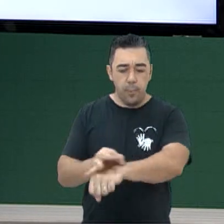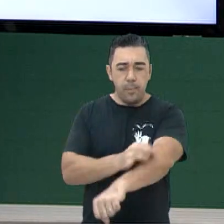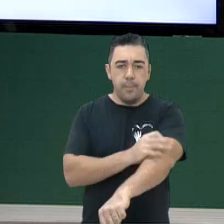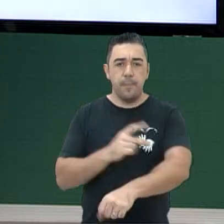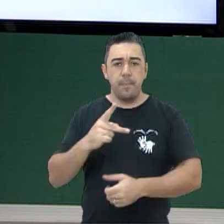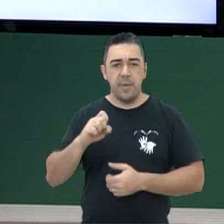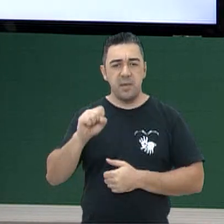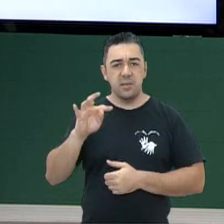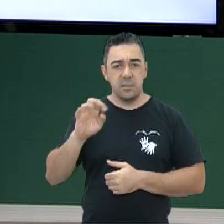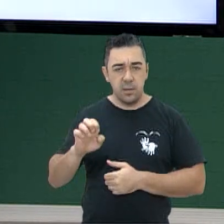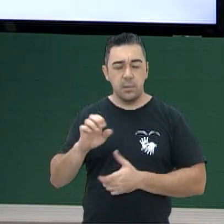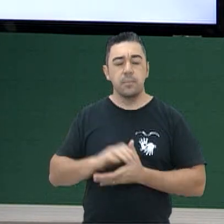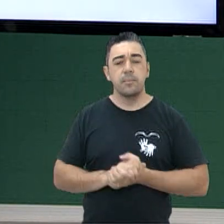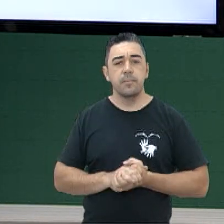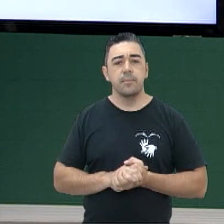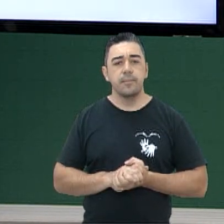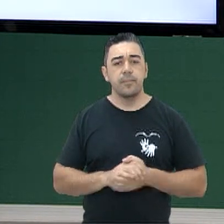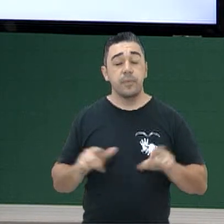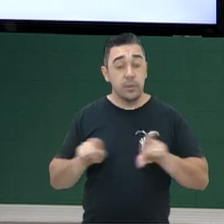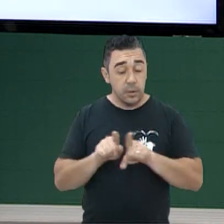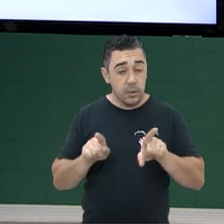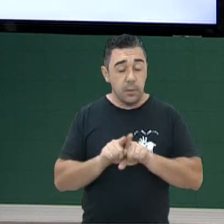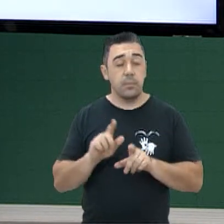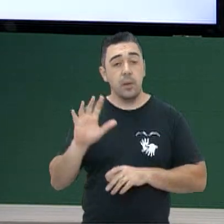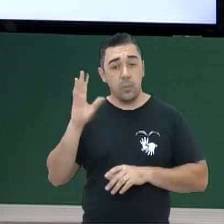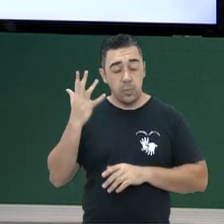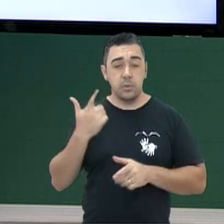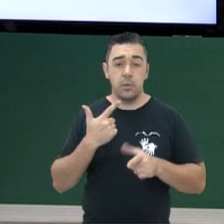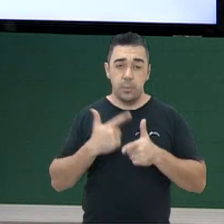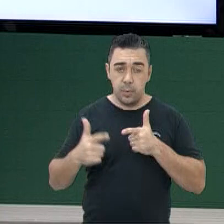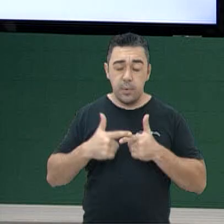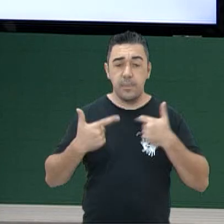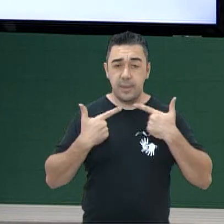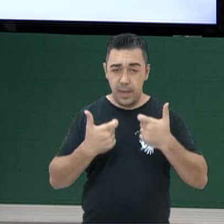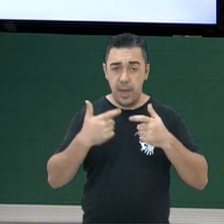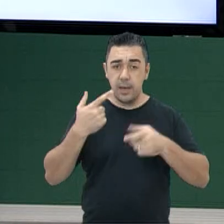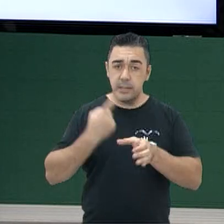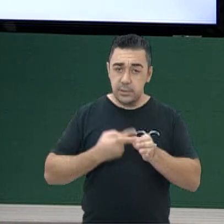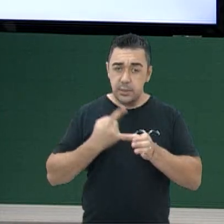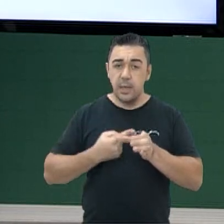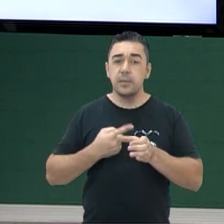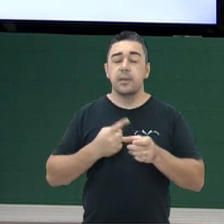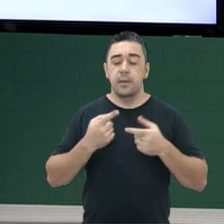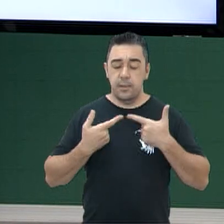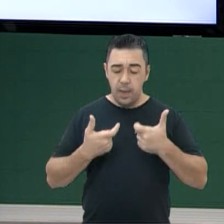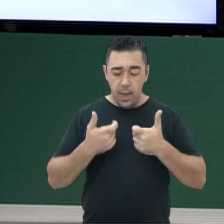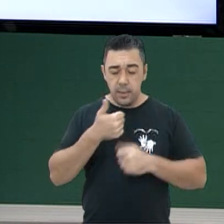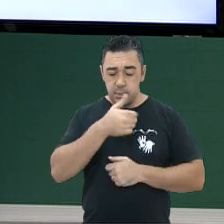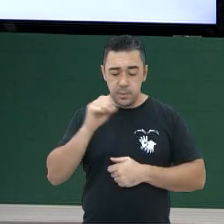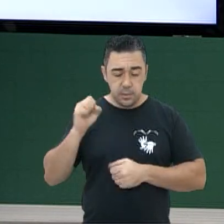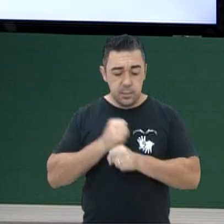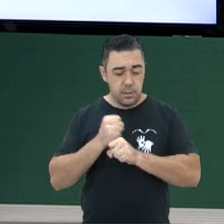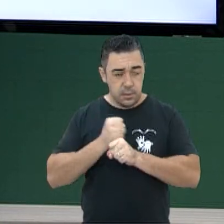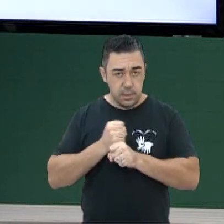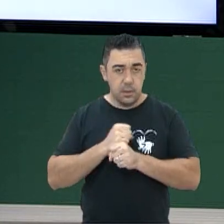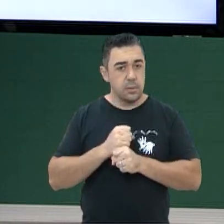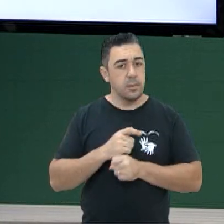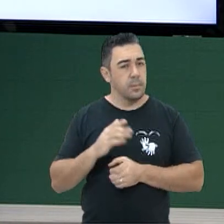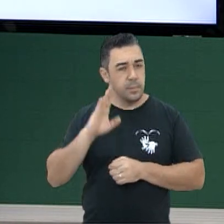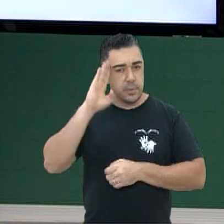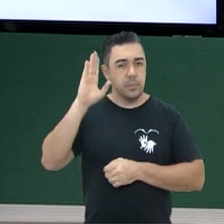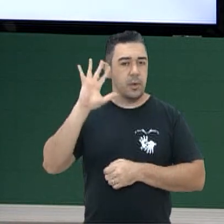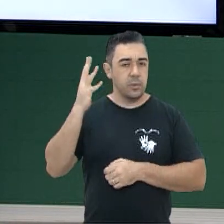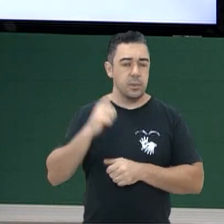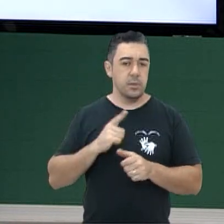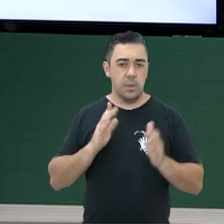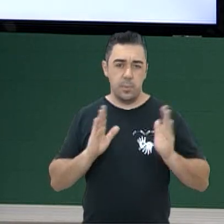bubônica. Tá? Os conflitos nas cidades, né, a gente vai ter a Guerra dos 100 Anos, que é o de maior relevância aí dentro desse período que a gente está vendo,